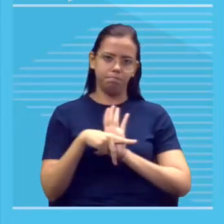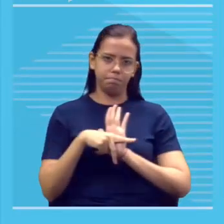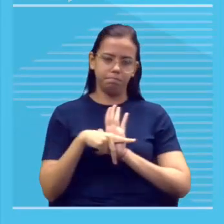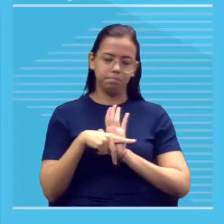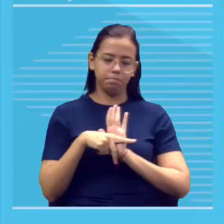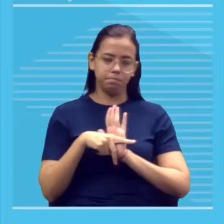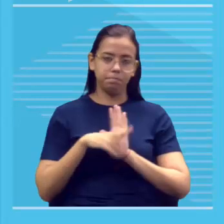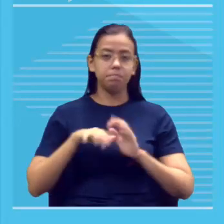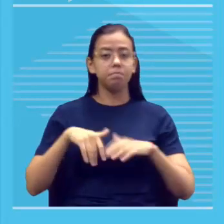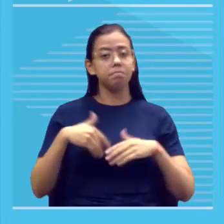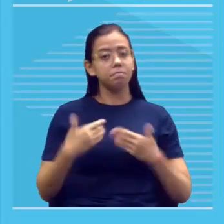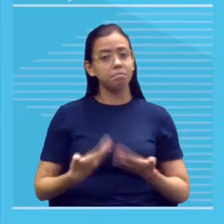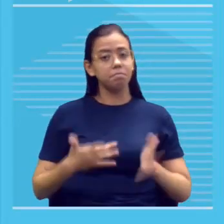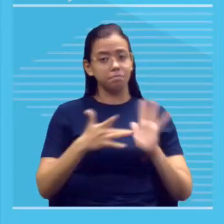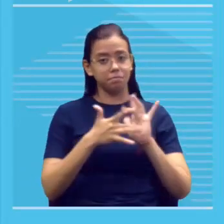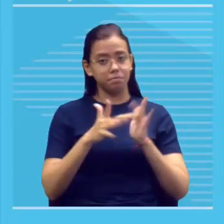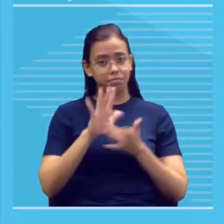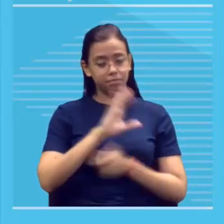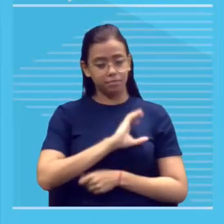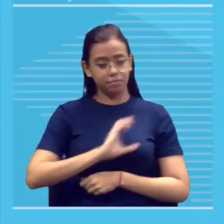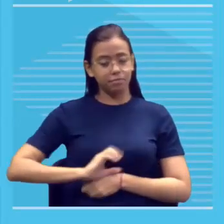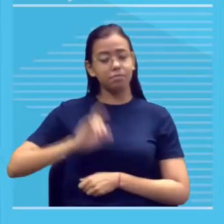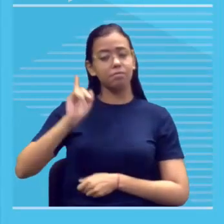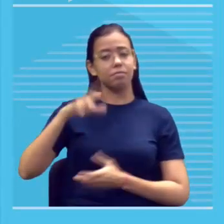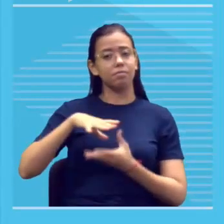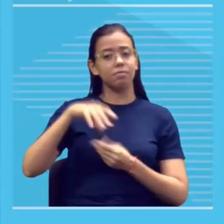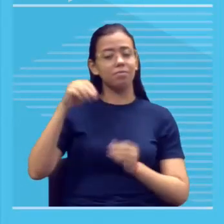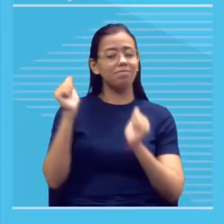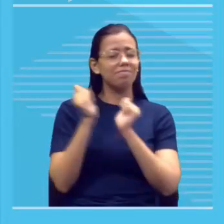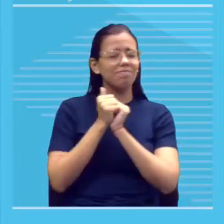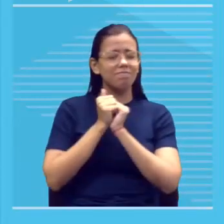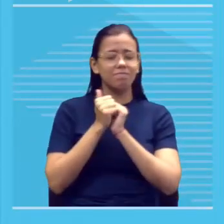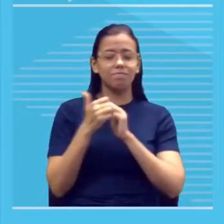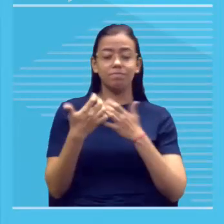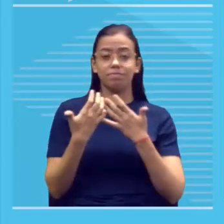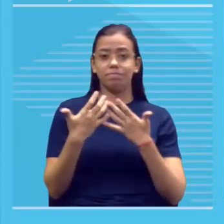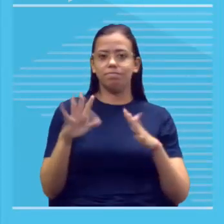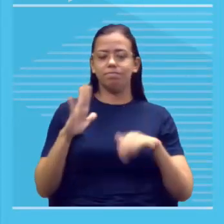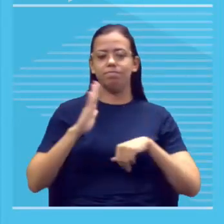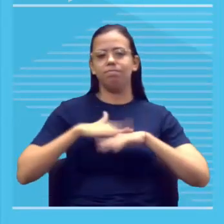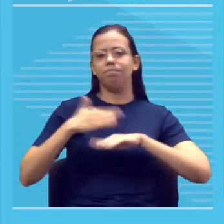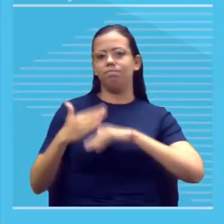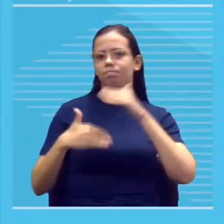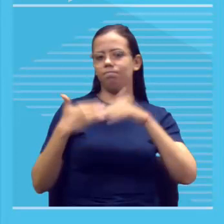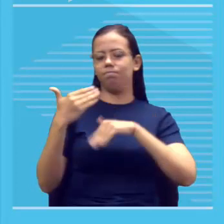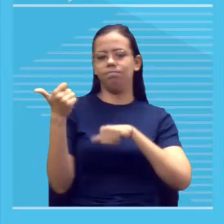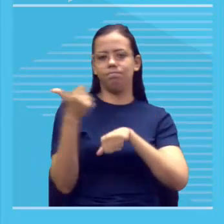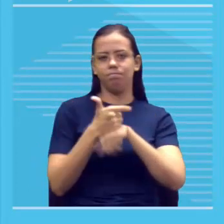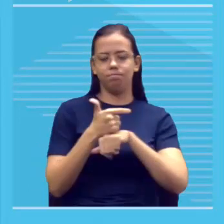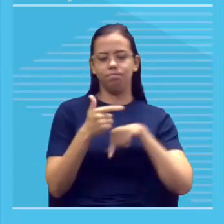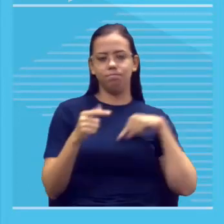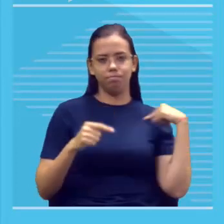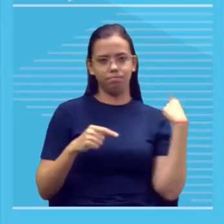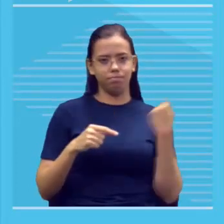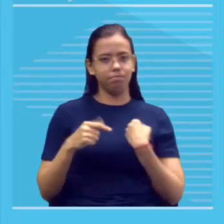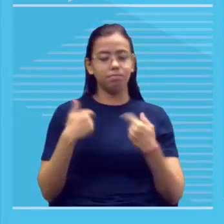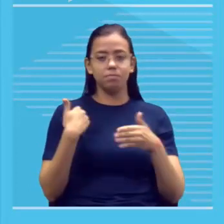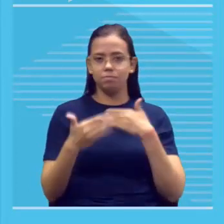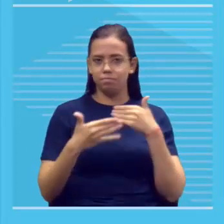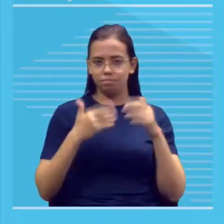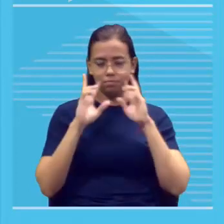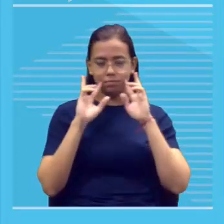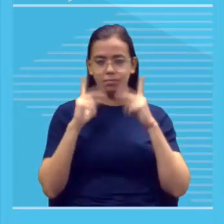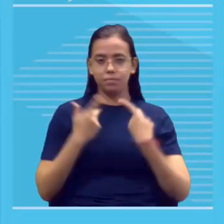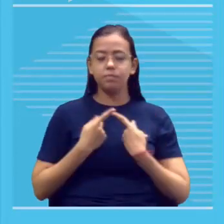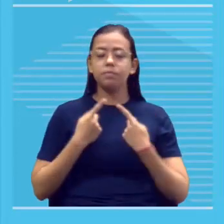então Jesus Cristo o seu espírito de luz muito mas muito mais evoluído e o ser humano